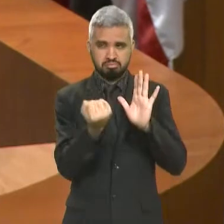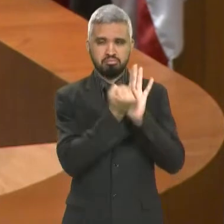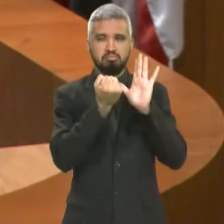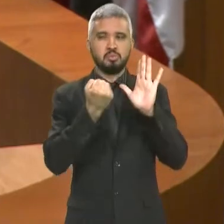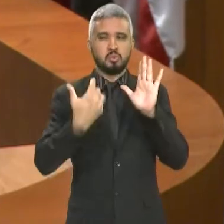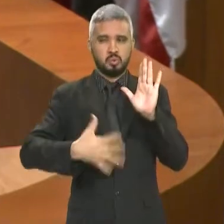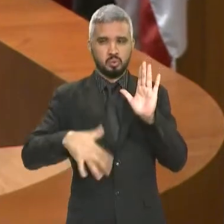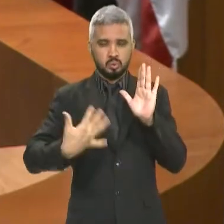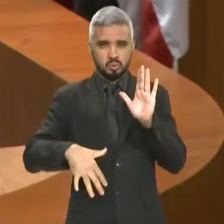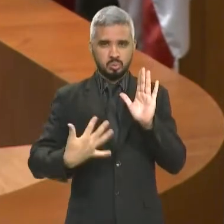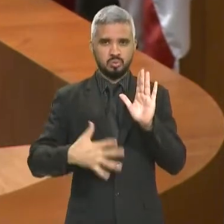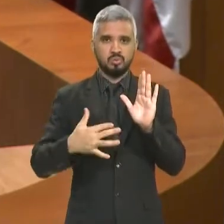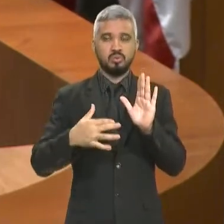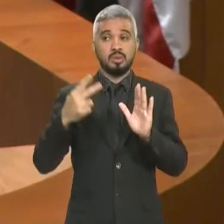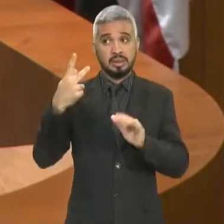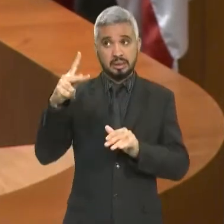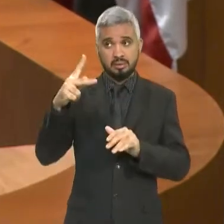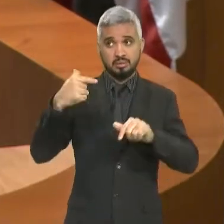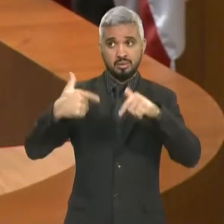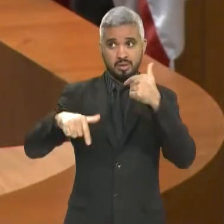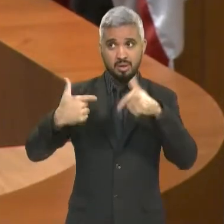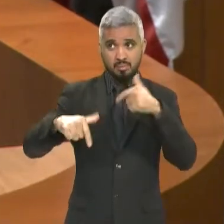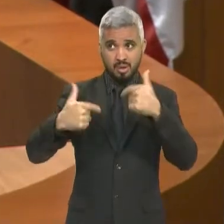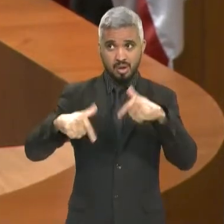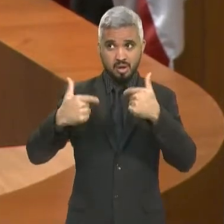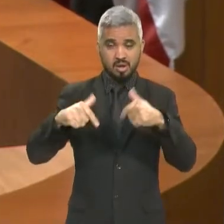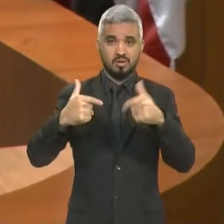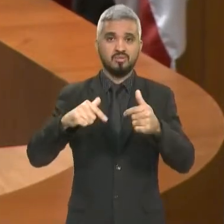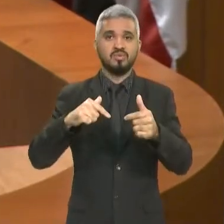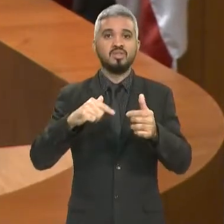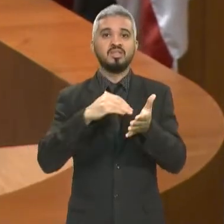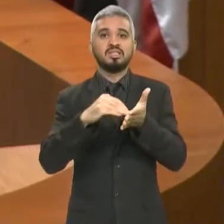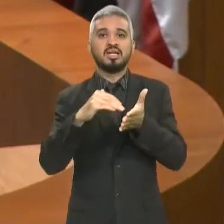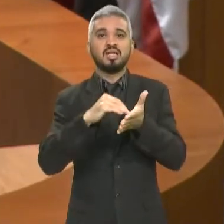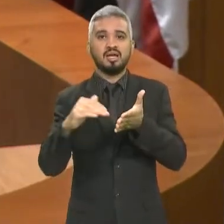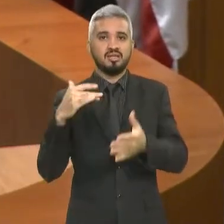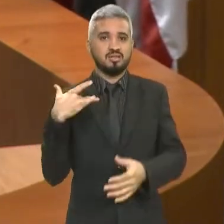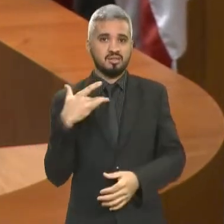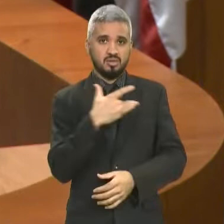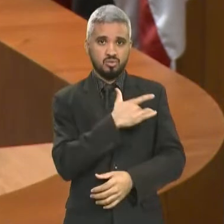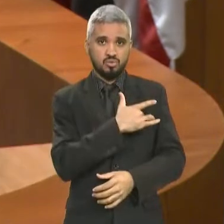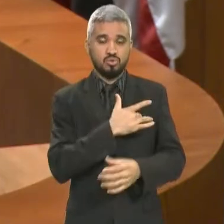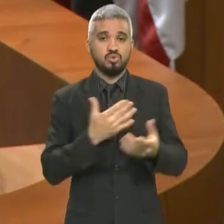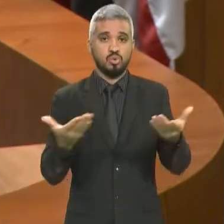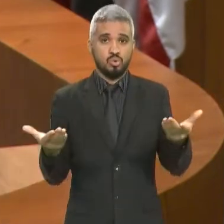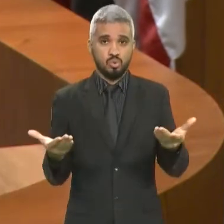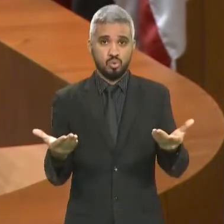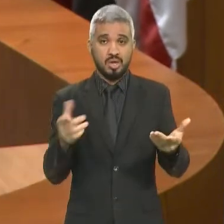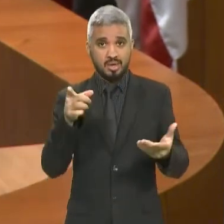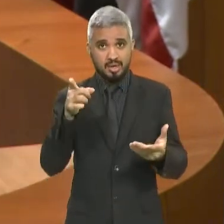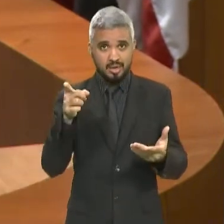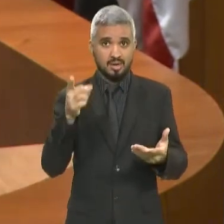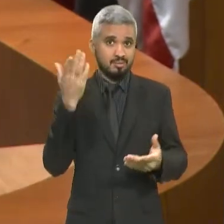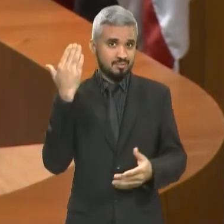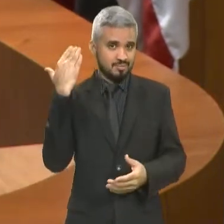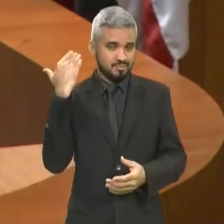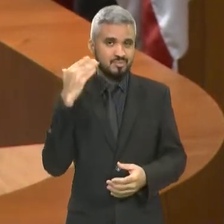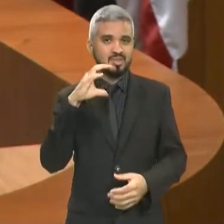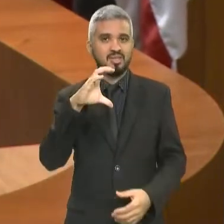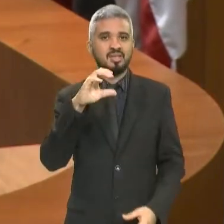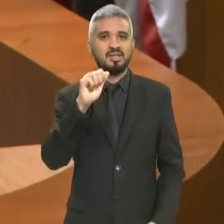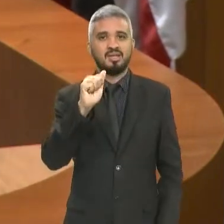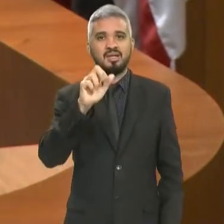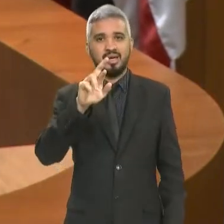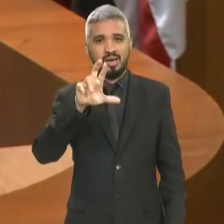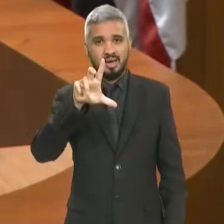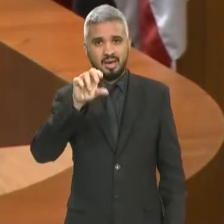esse trabalho que foi na secretaria conduzido pelo hoje deputado eleito Carlos Lula e com o comando do